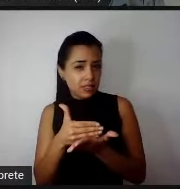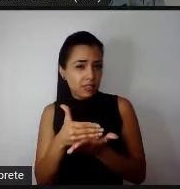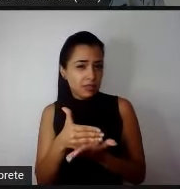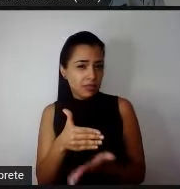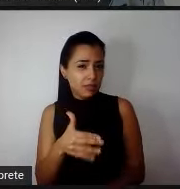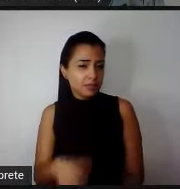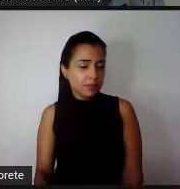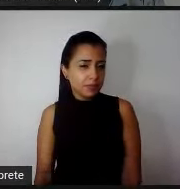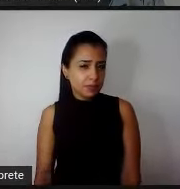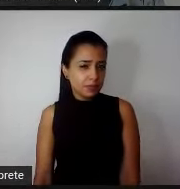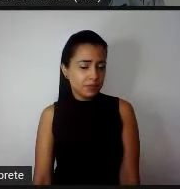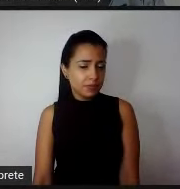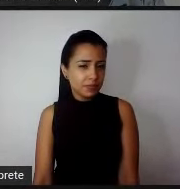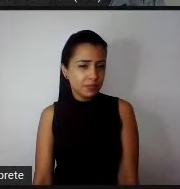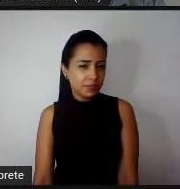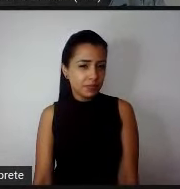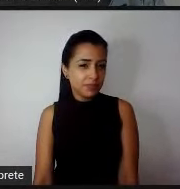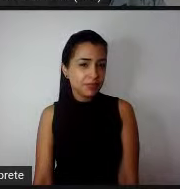palavra.